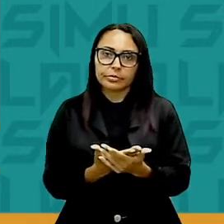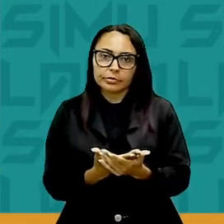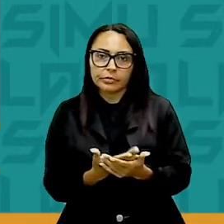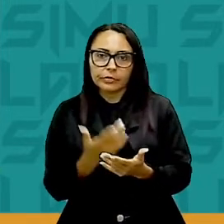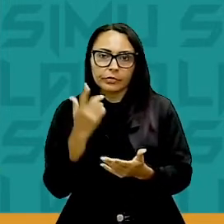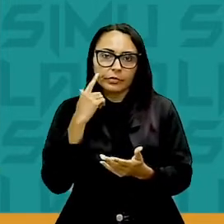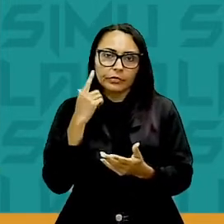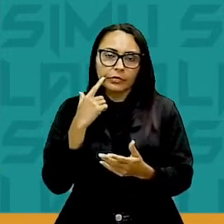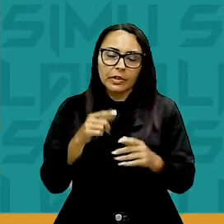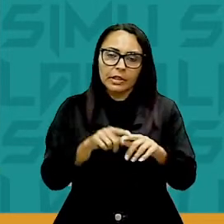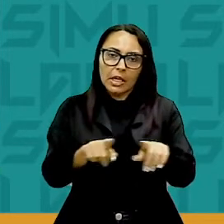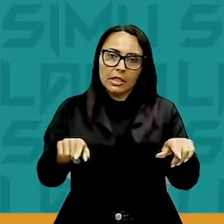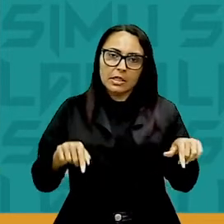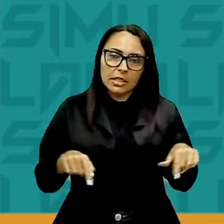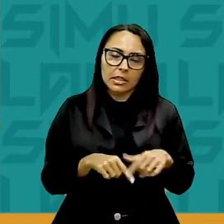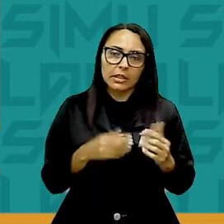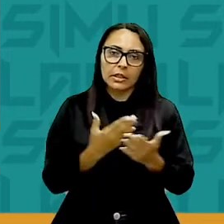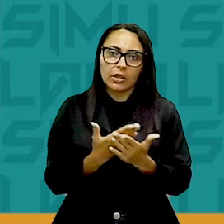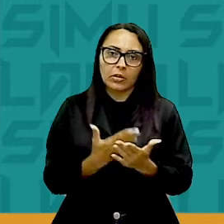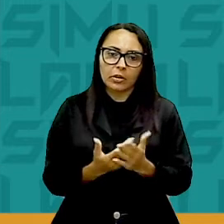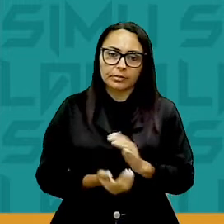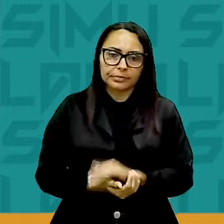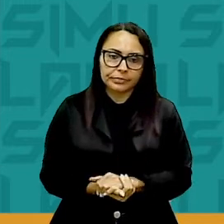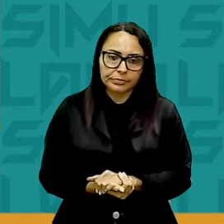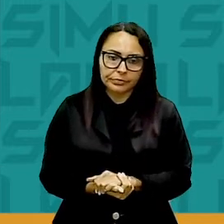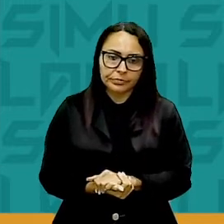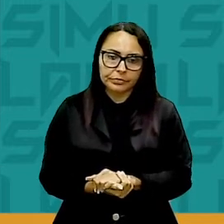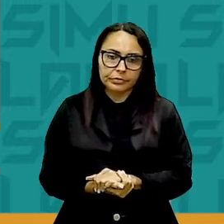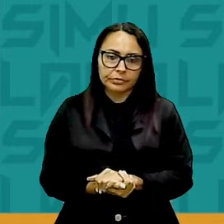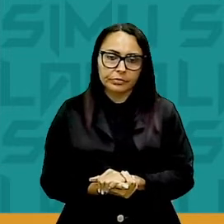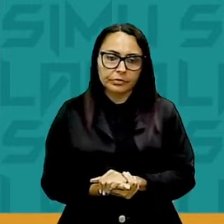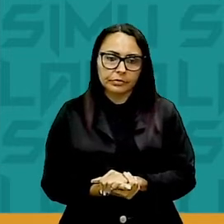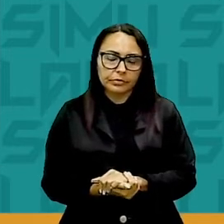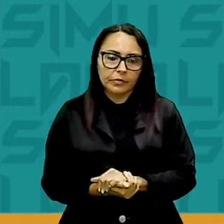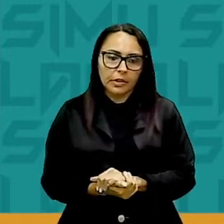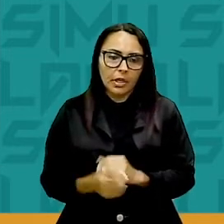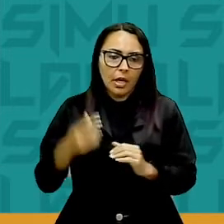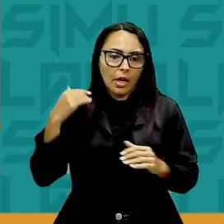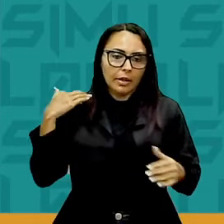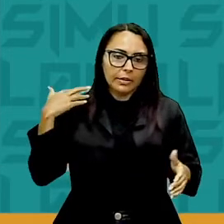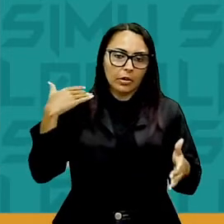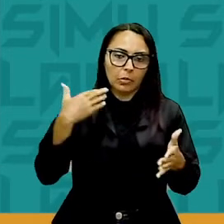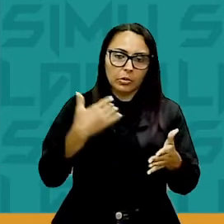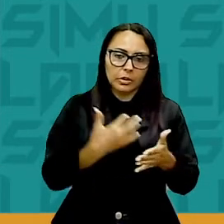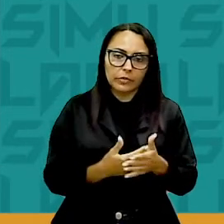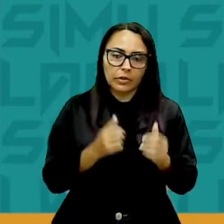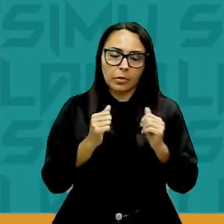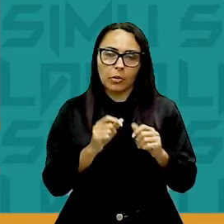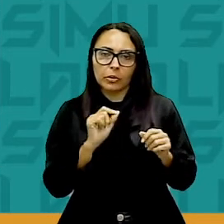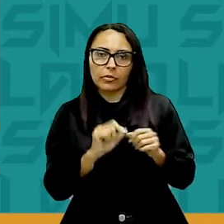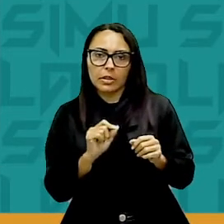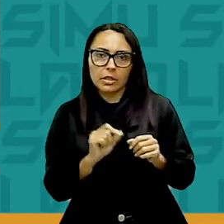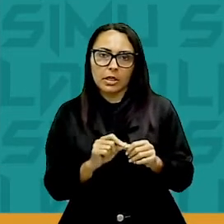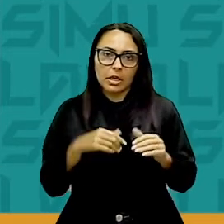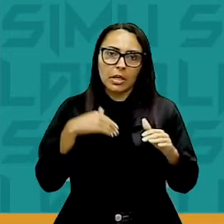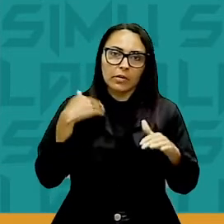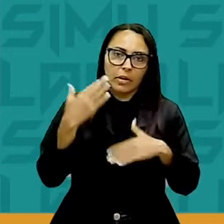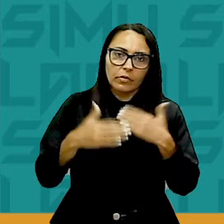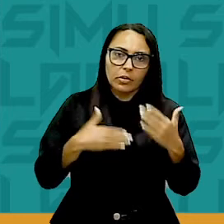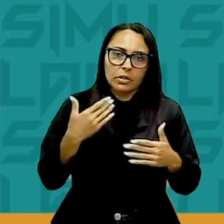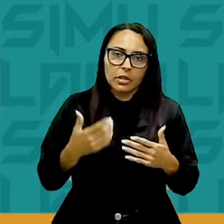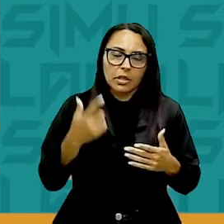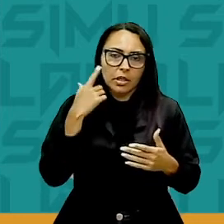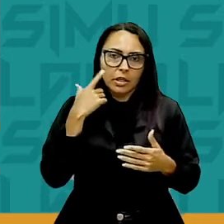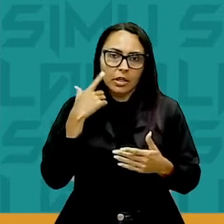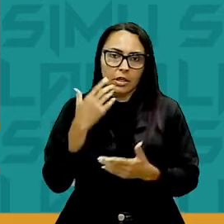na sala de filosofia, eu digo assim o seguinte para eles, olha, até o motivo de que pode levar você aí ao